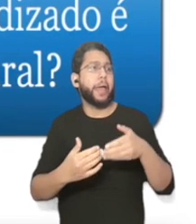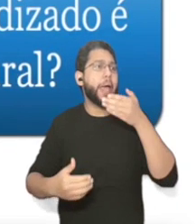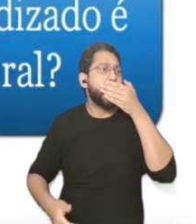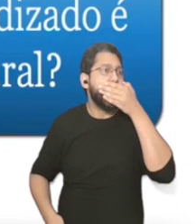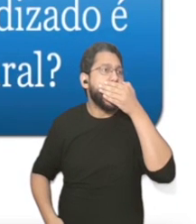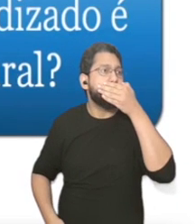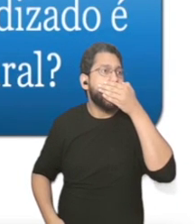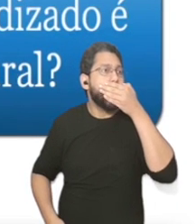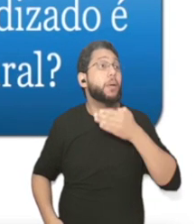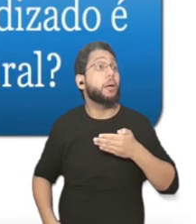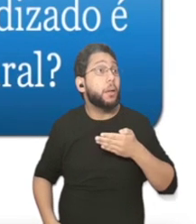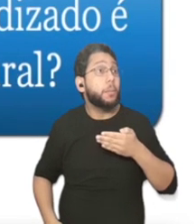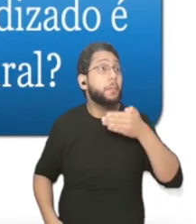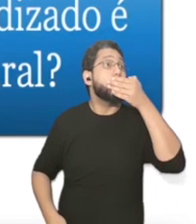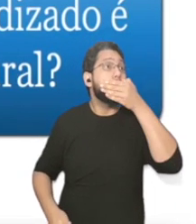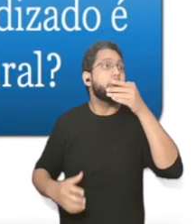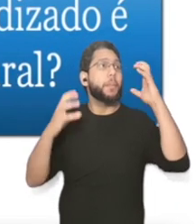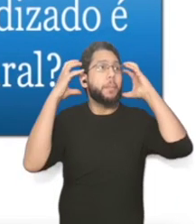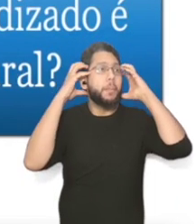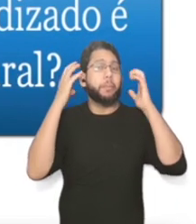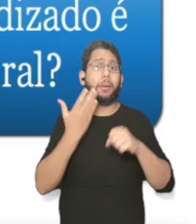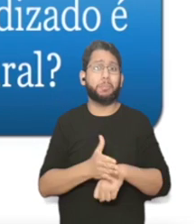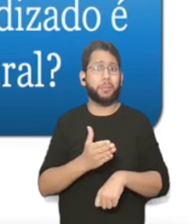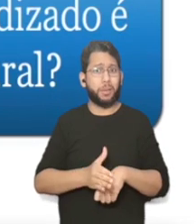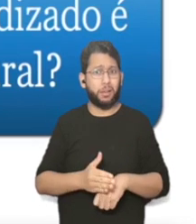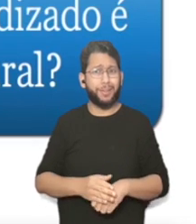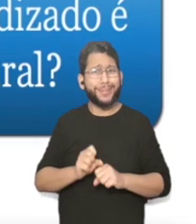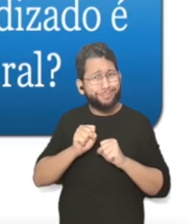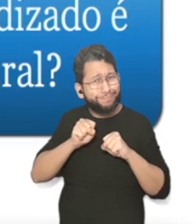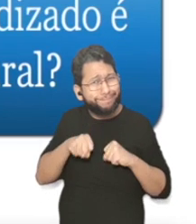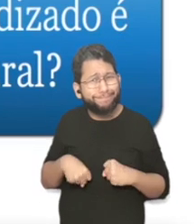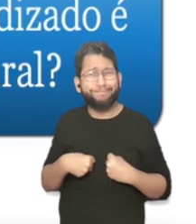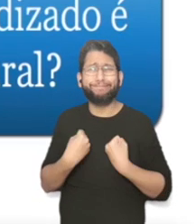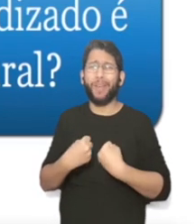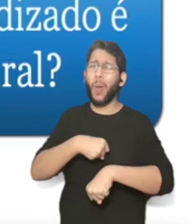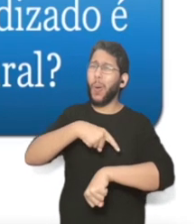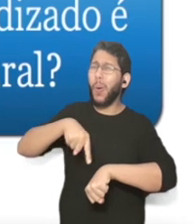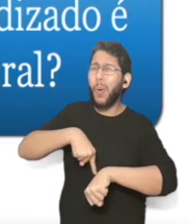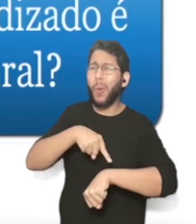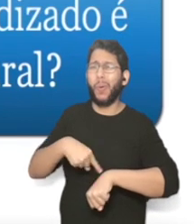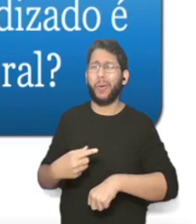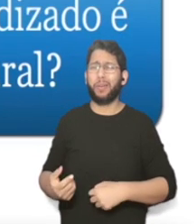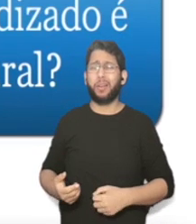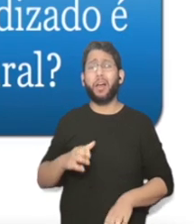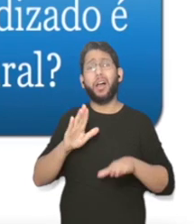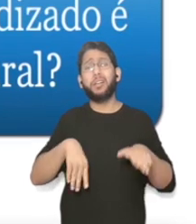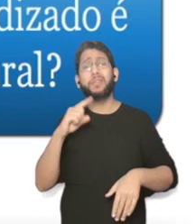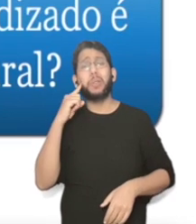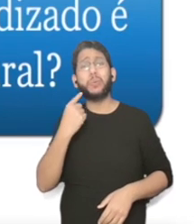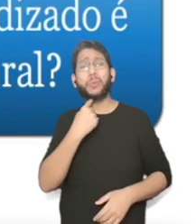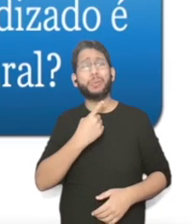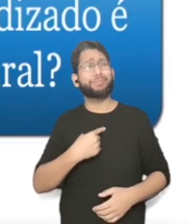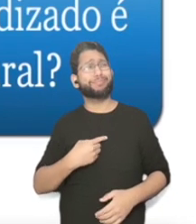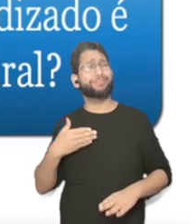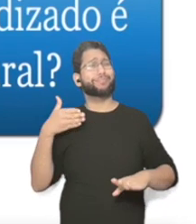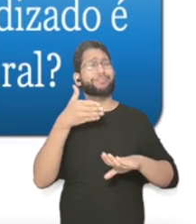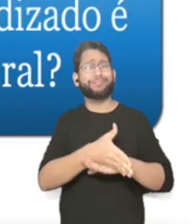se desgastaram bastante com esse tipo de procedimento e desenvolveram, às vezes, um trauma, né? Porque era algo